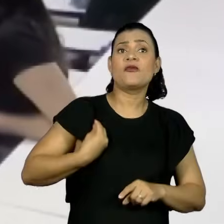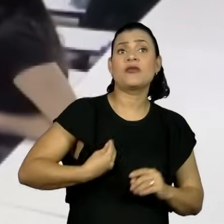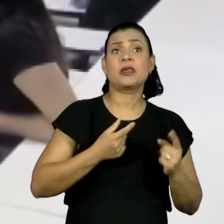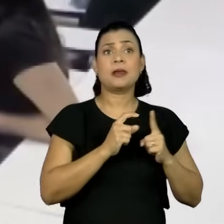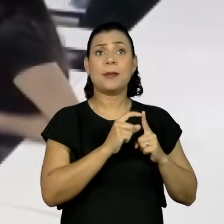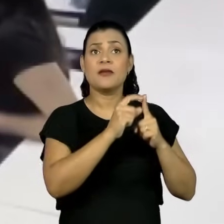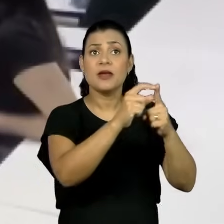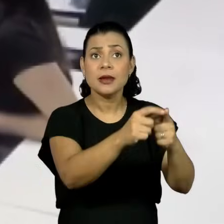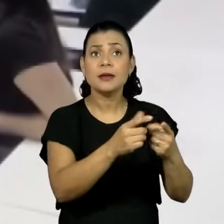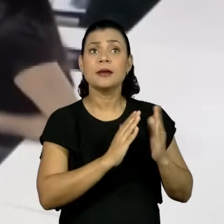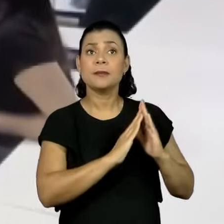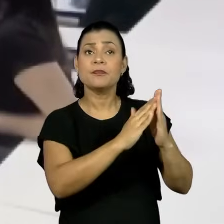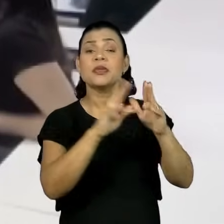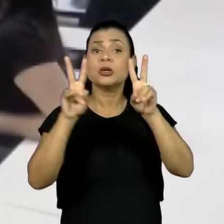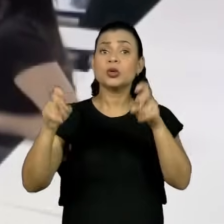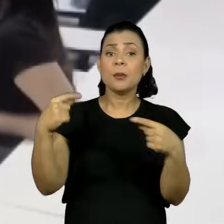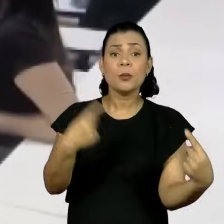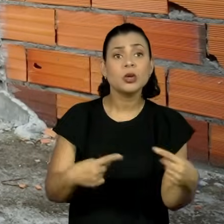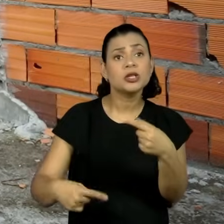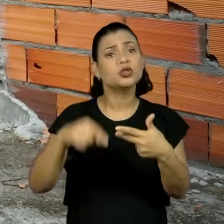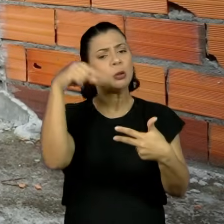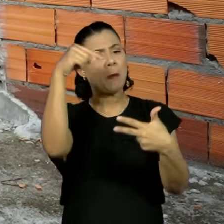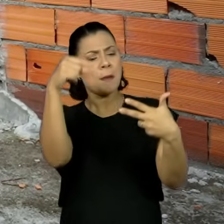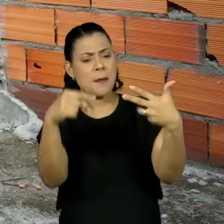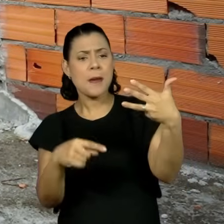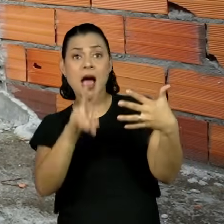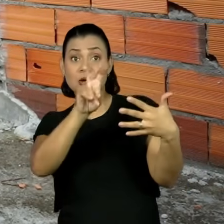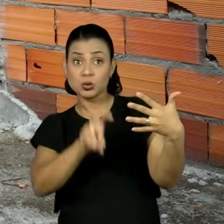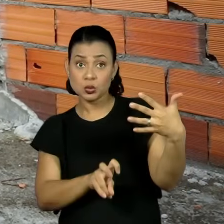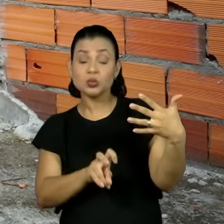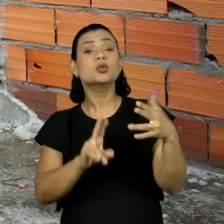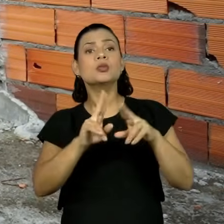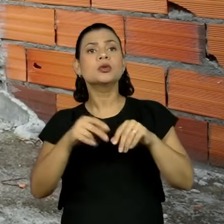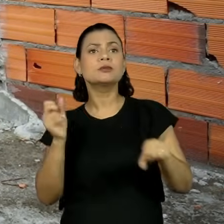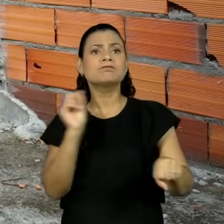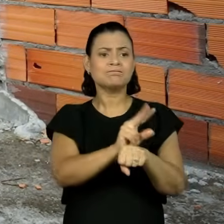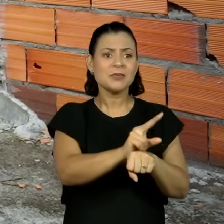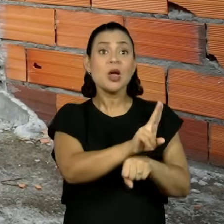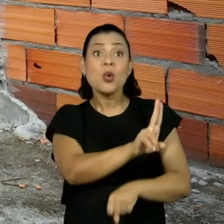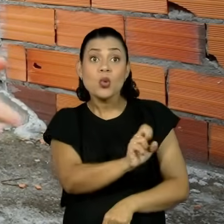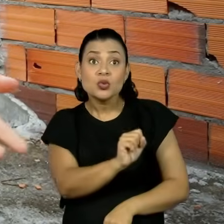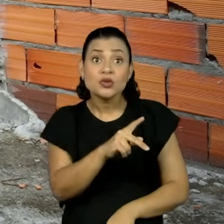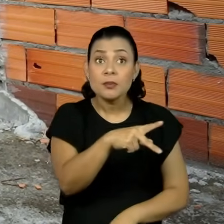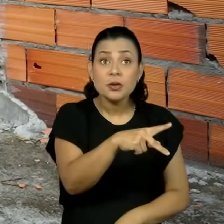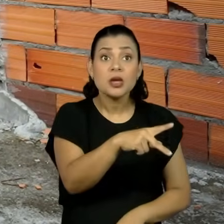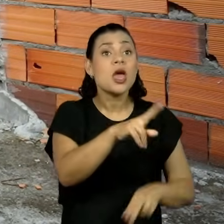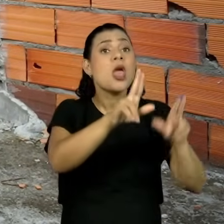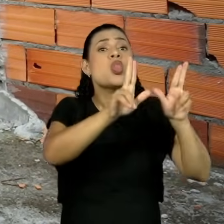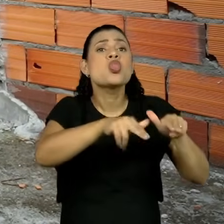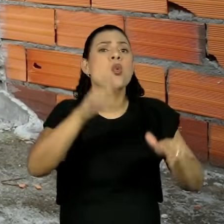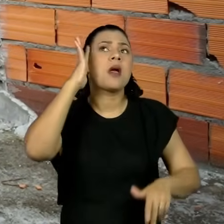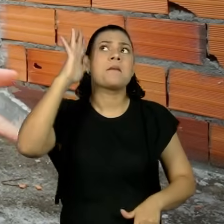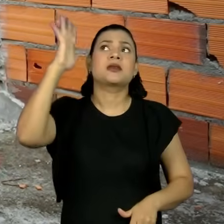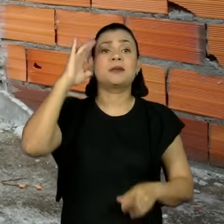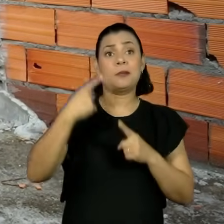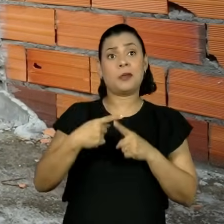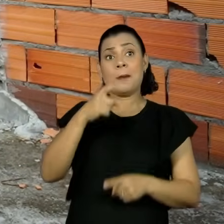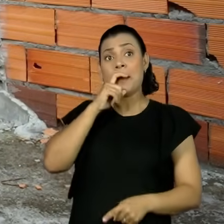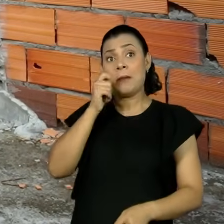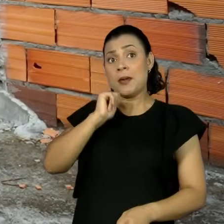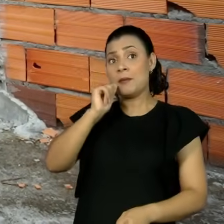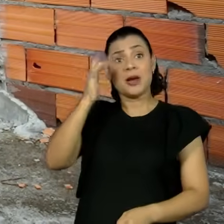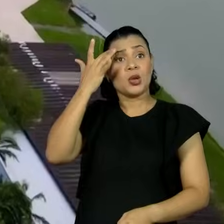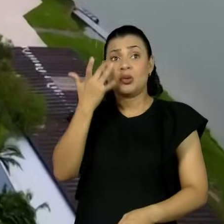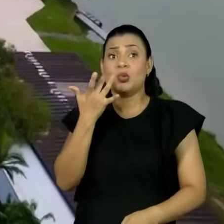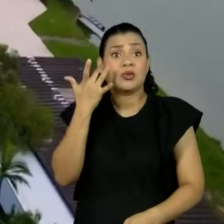sobre política, sobre muitos assuntos. Acessar uma universidade como a USP sempre foi uma coisa completamente fora de realidade, até porque os meus pais nem sabiam o que era